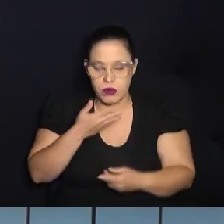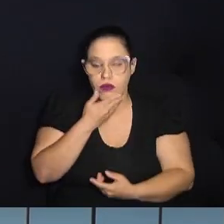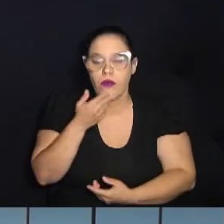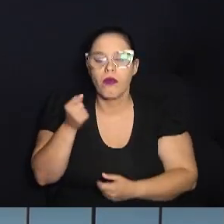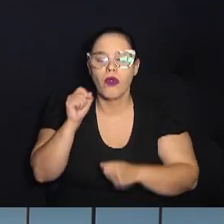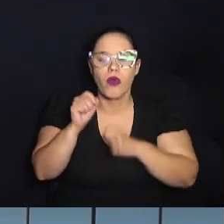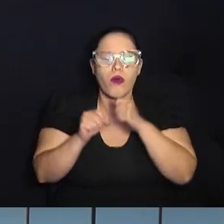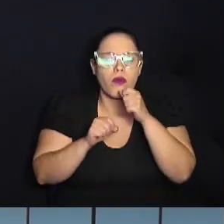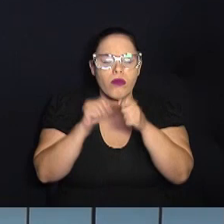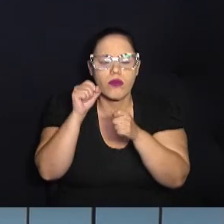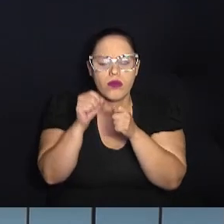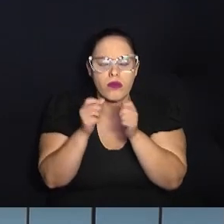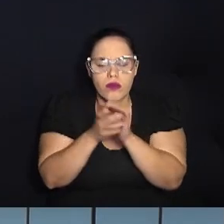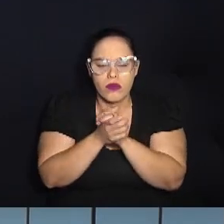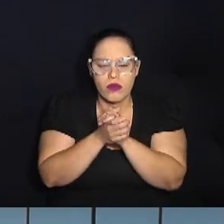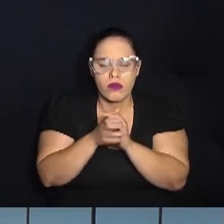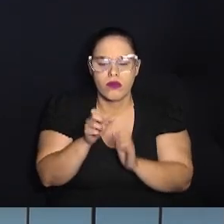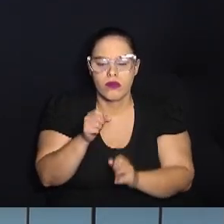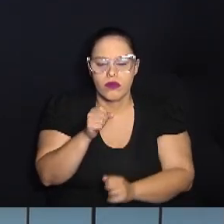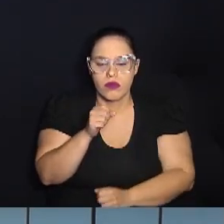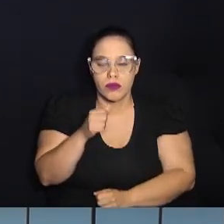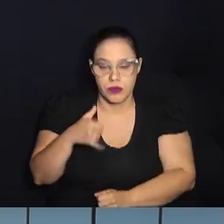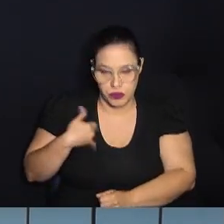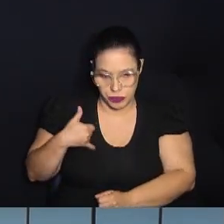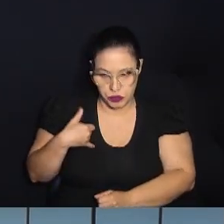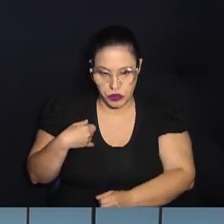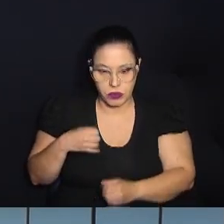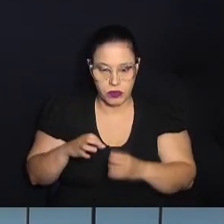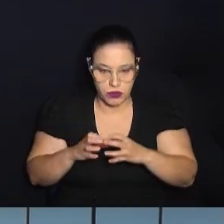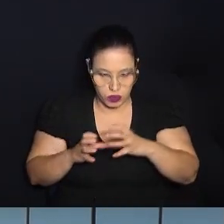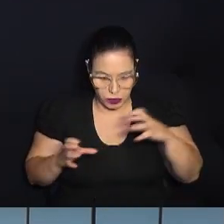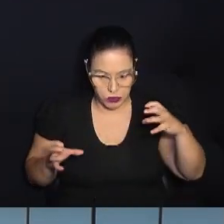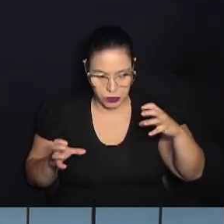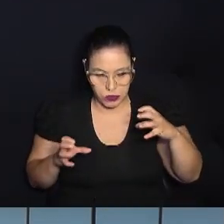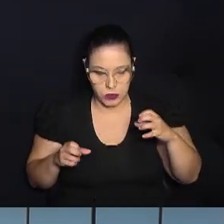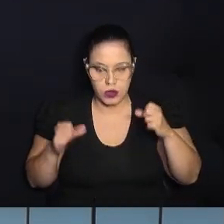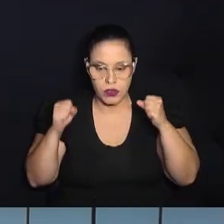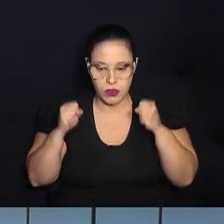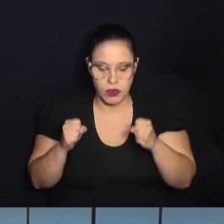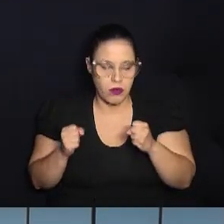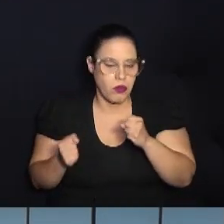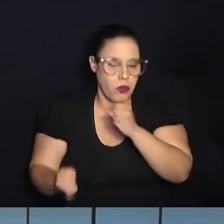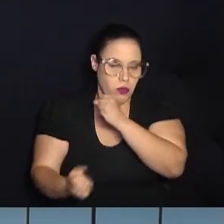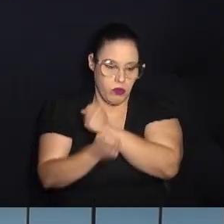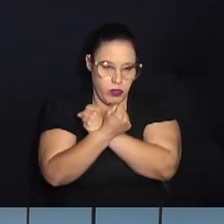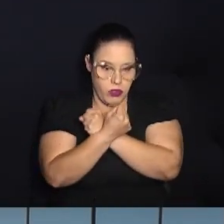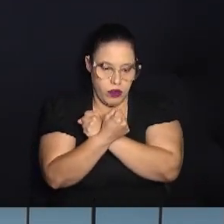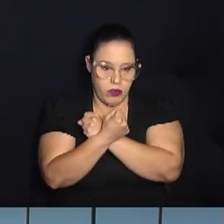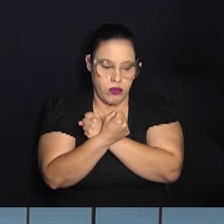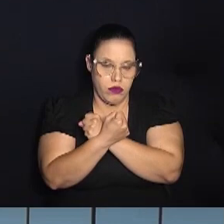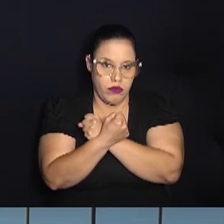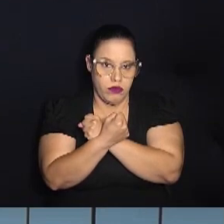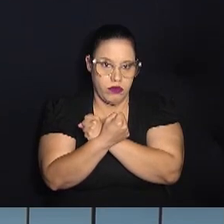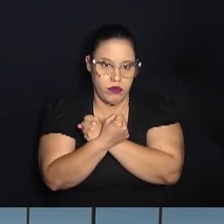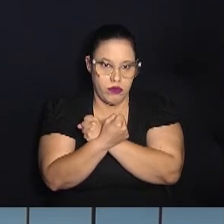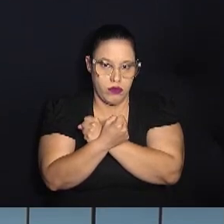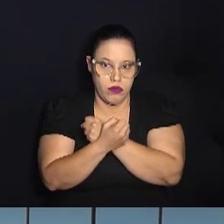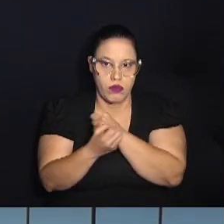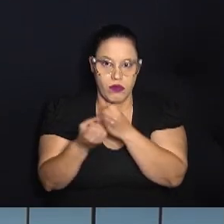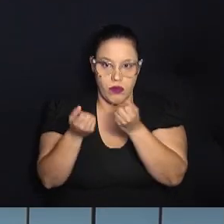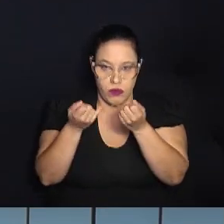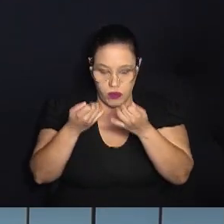as melhores formas, né, para que os idosos, né, eles possam se proteger desses riscos?